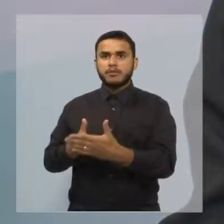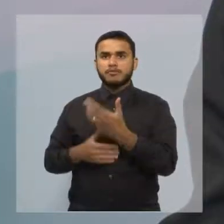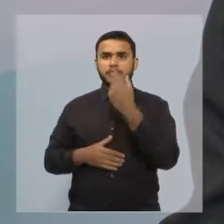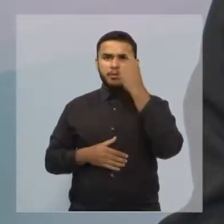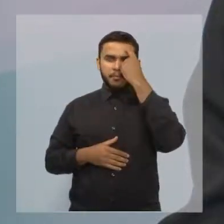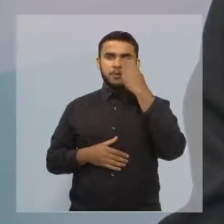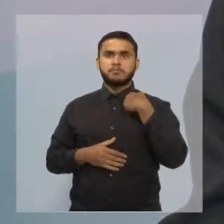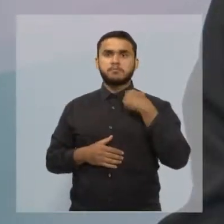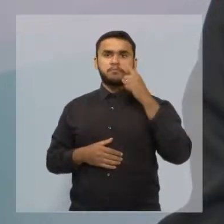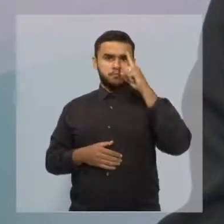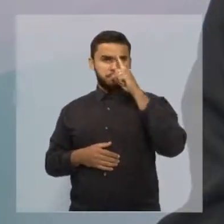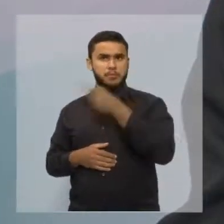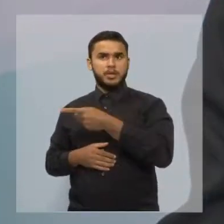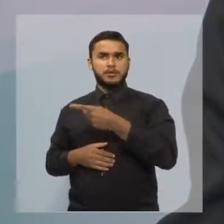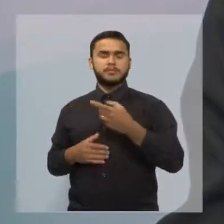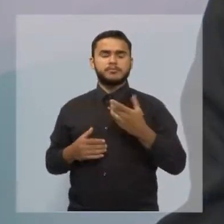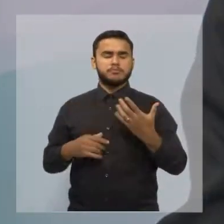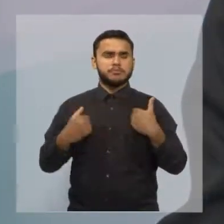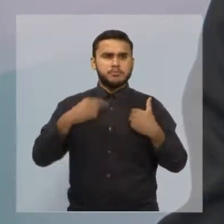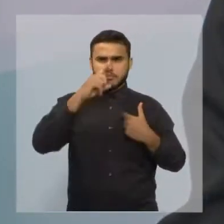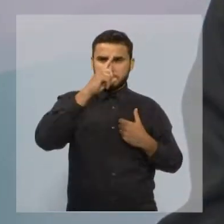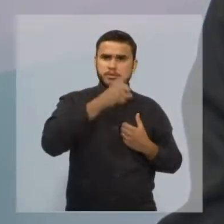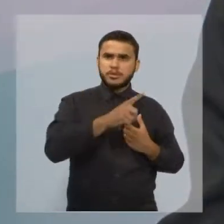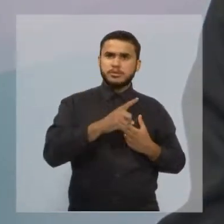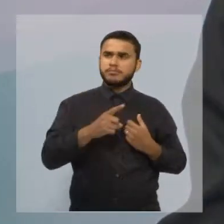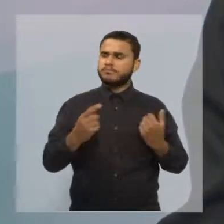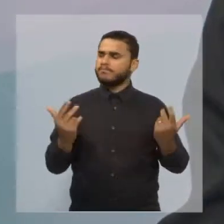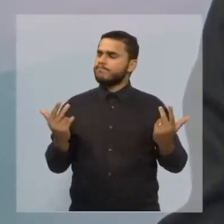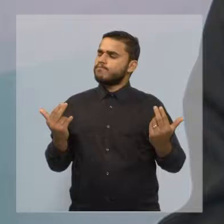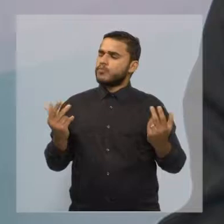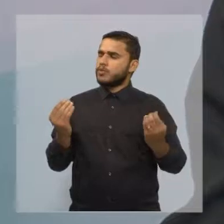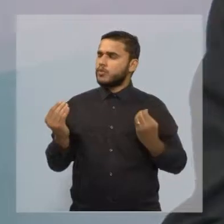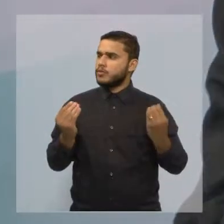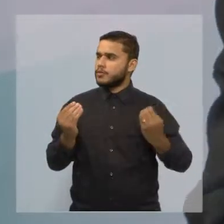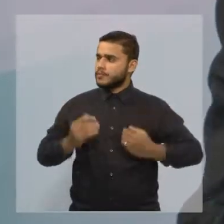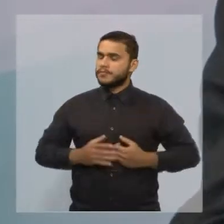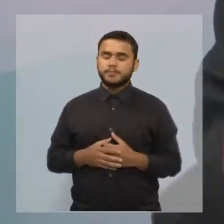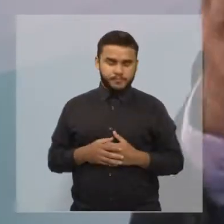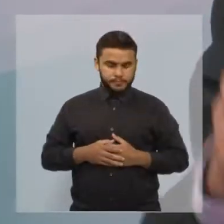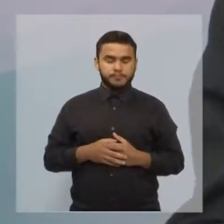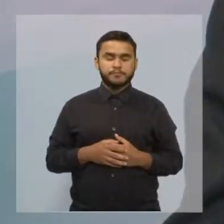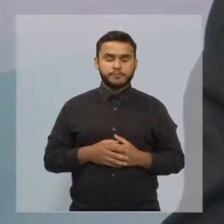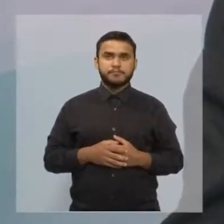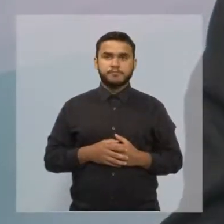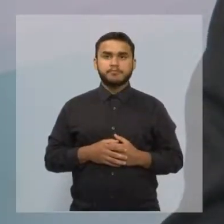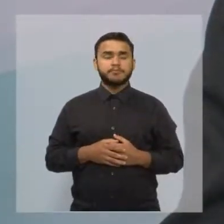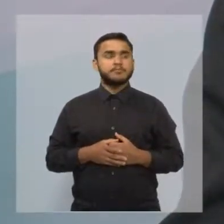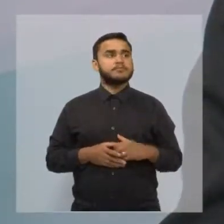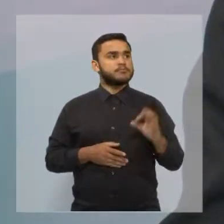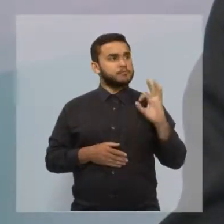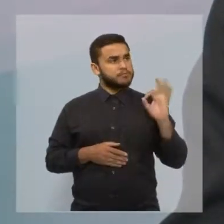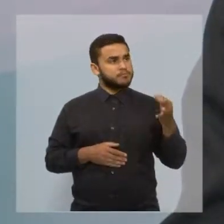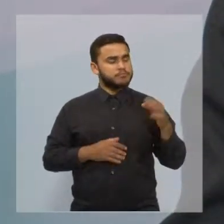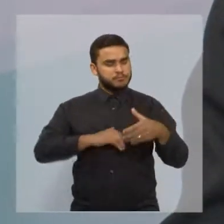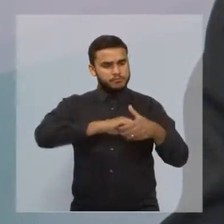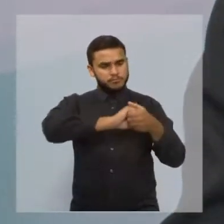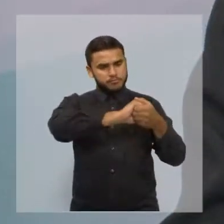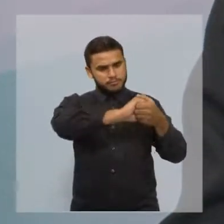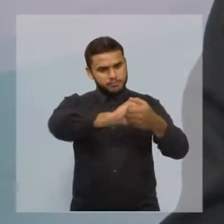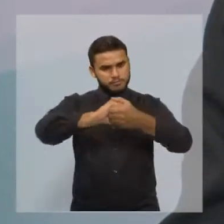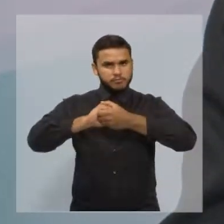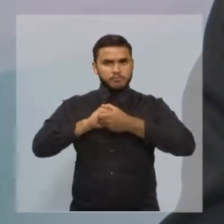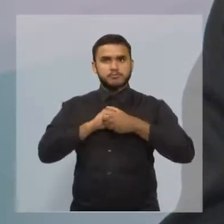autoridade aprovada pelo Congresso. Arnaldo, fazer uma saudação a você e aos seus TVentes,